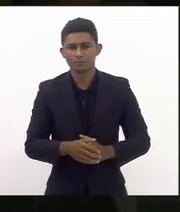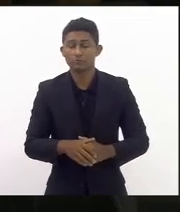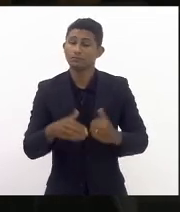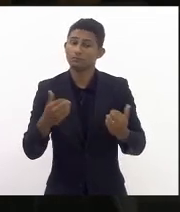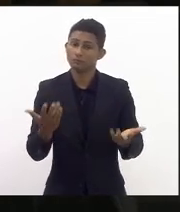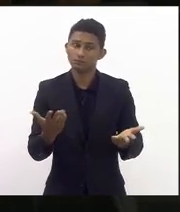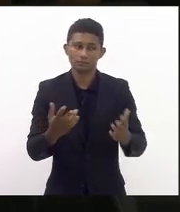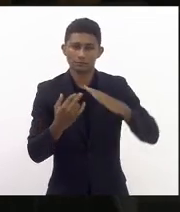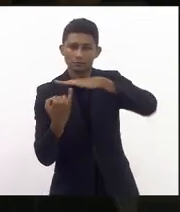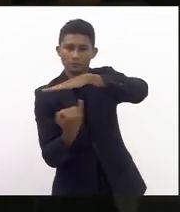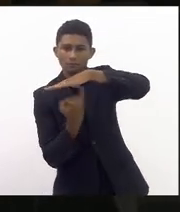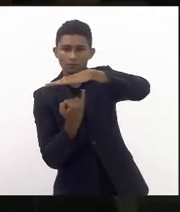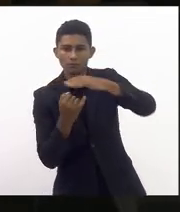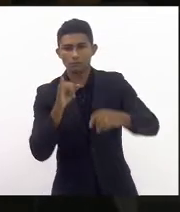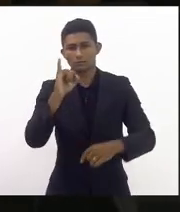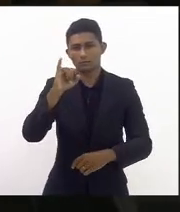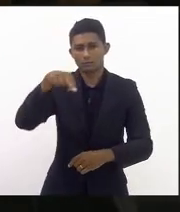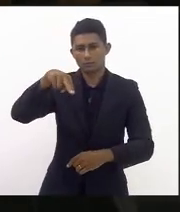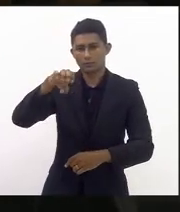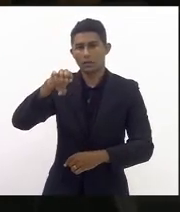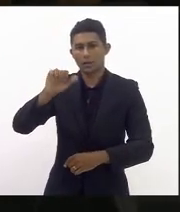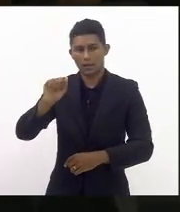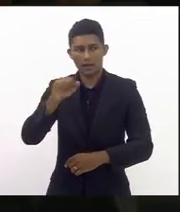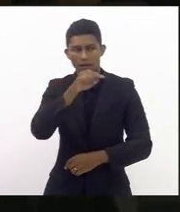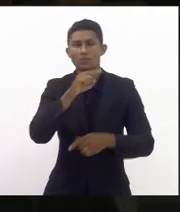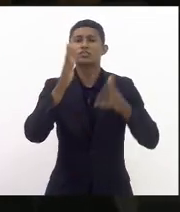INEA tendo se pronunciado